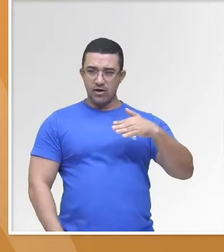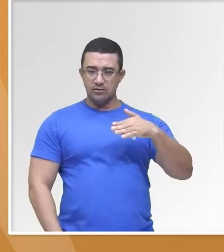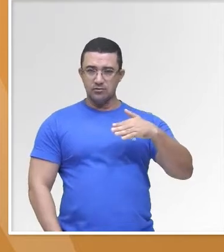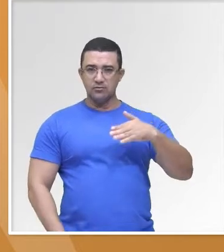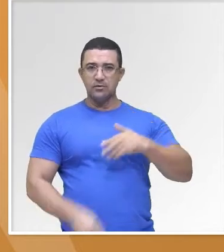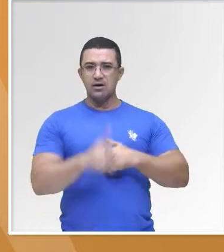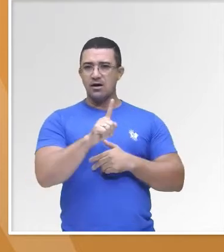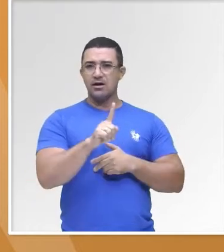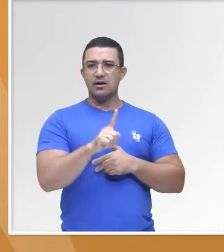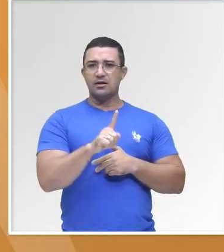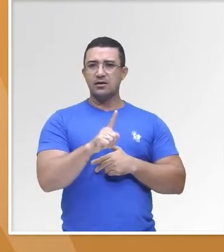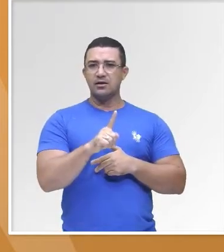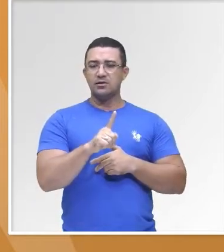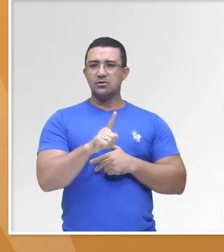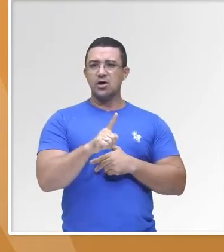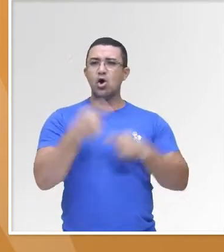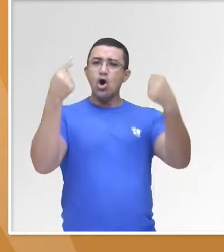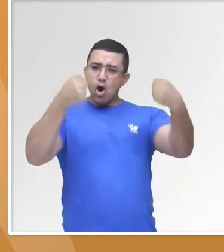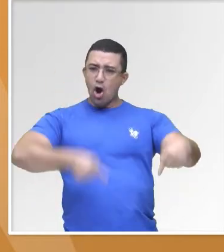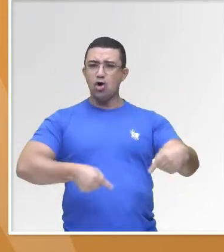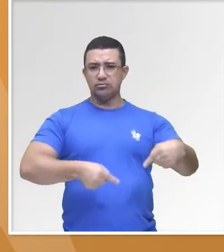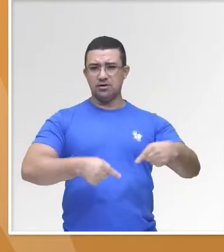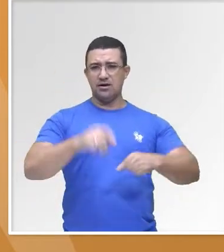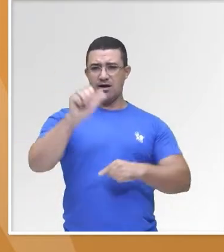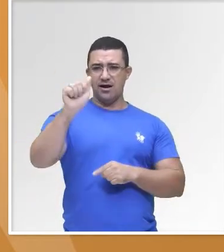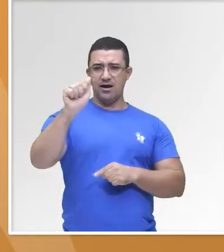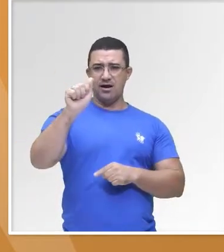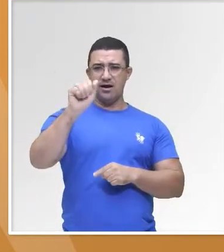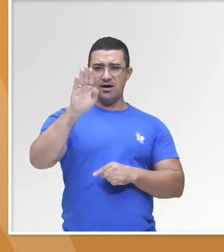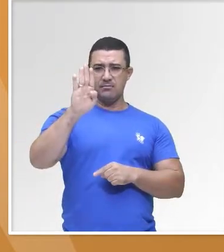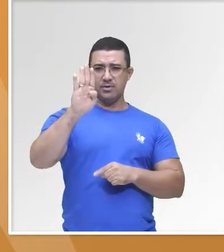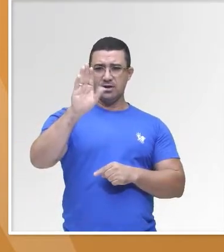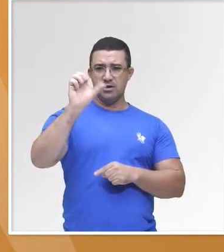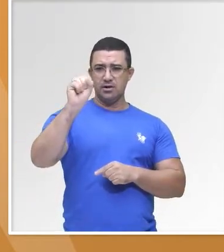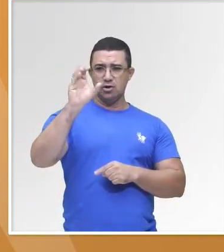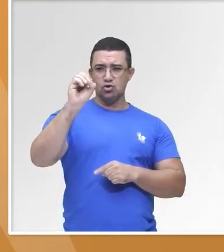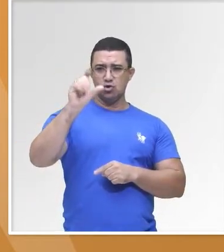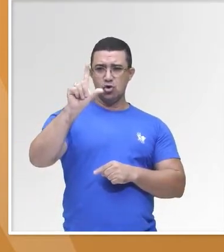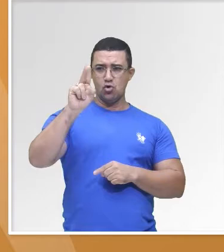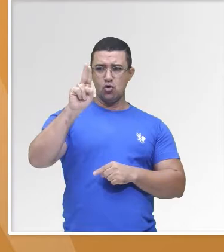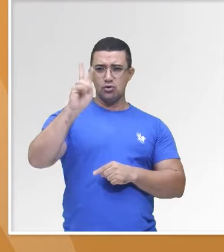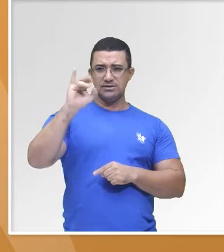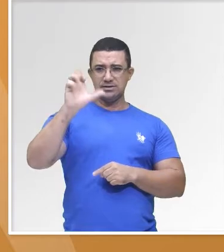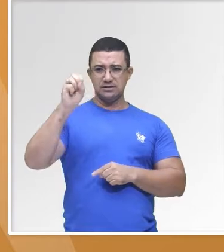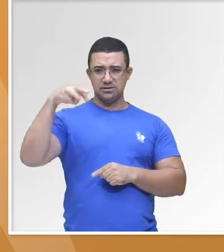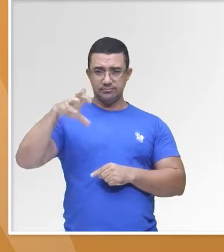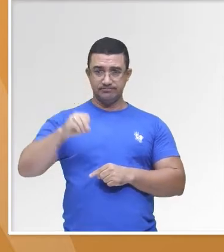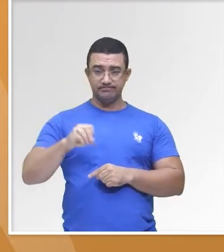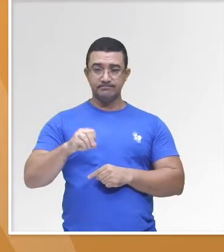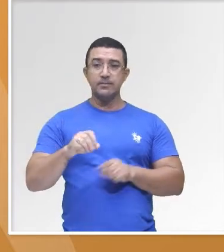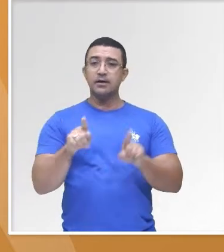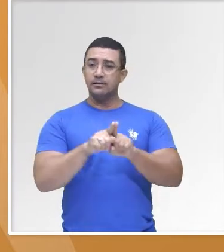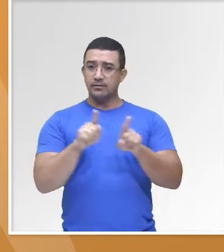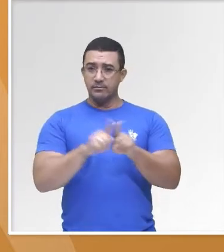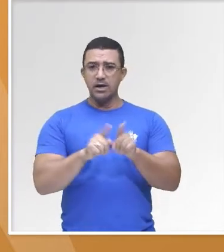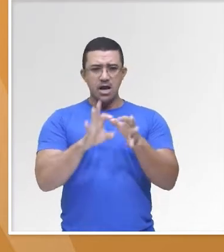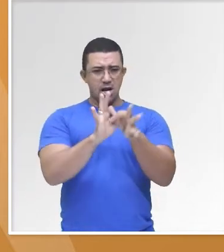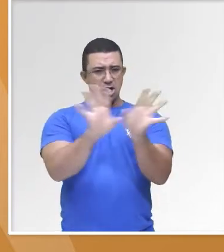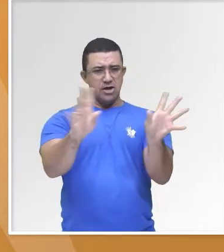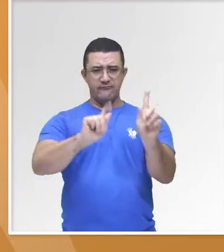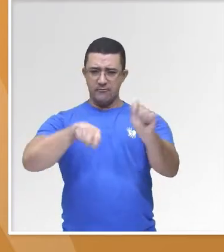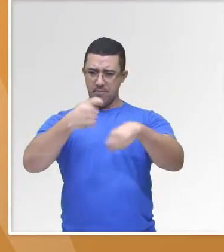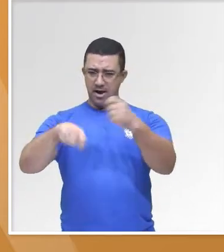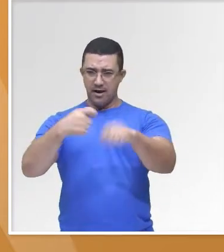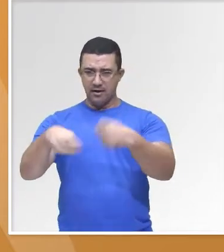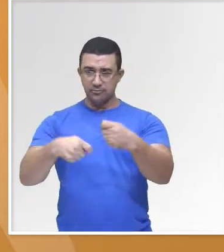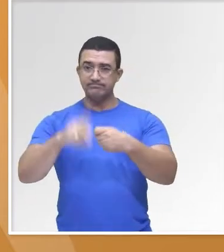ideia do absolutismo, ok? E o livre mercado. O livre mercado, vocês viram ontem na Revolução Industrial, que é a